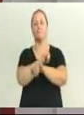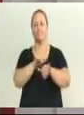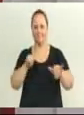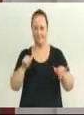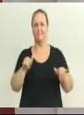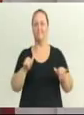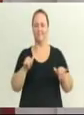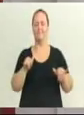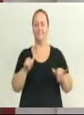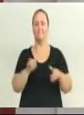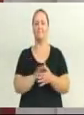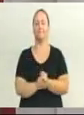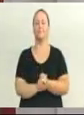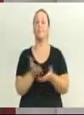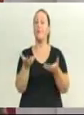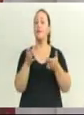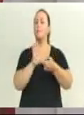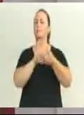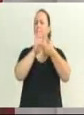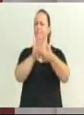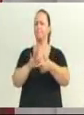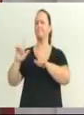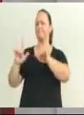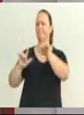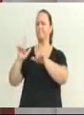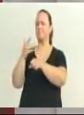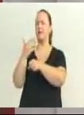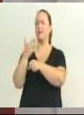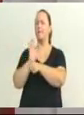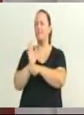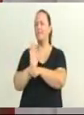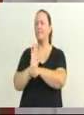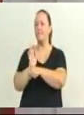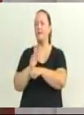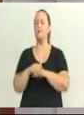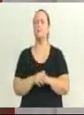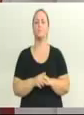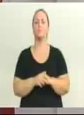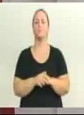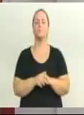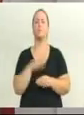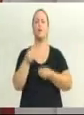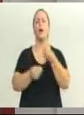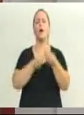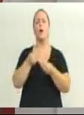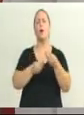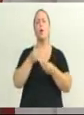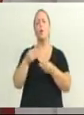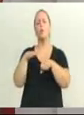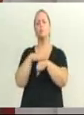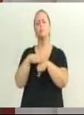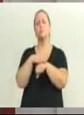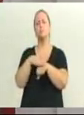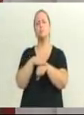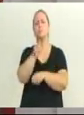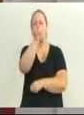eu queria mostrar para os senhores um vídeo da abordagem de um agente contra uma abordagem que